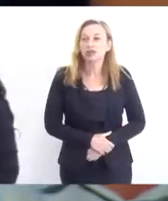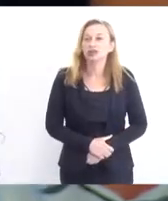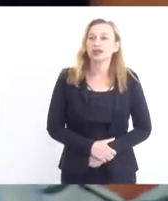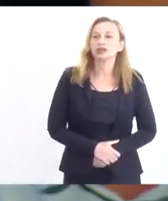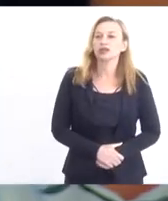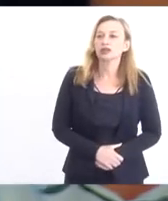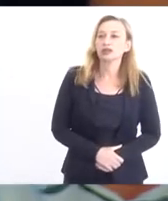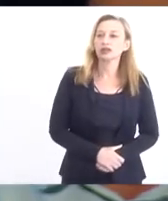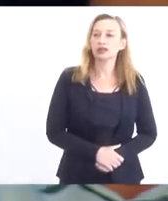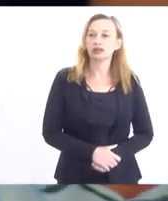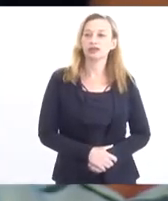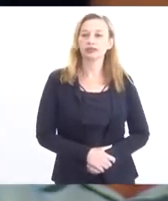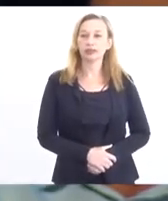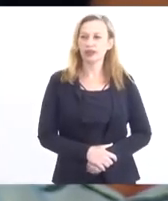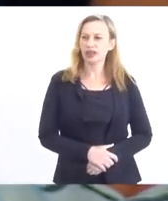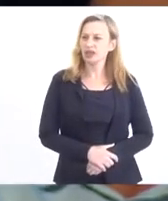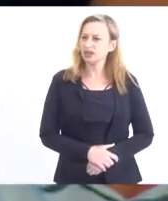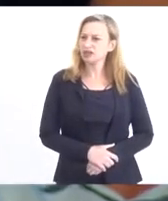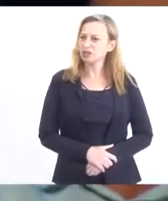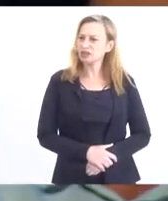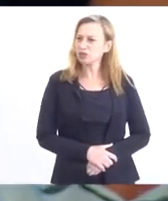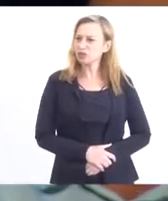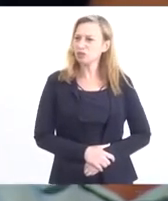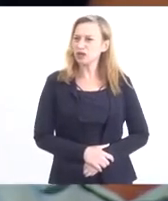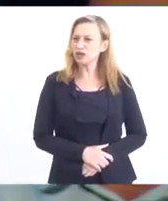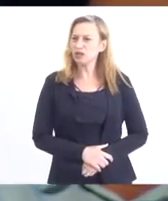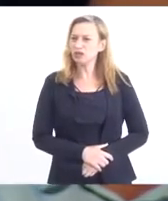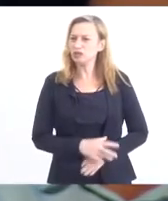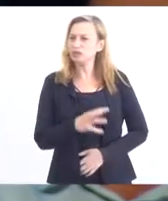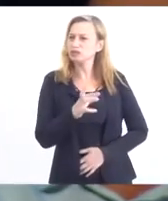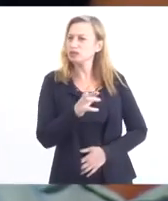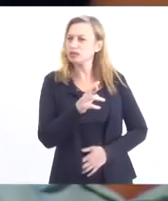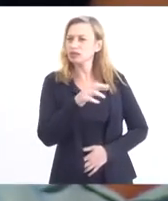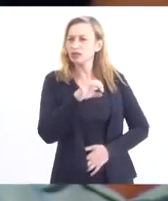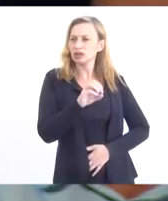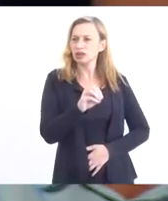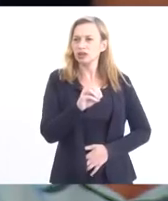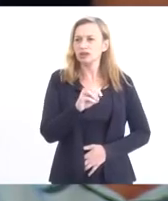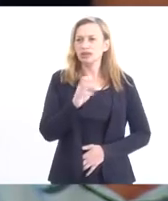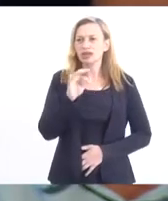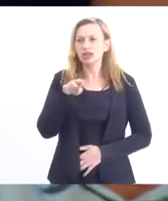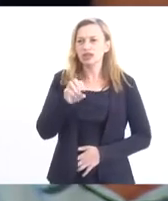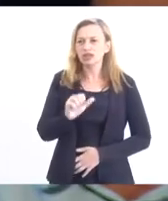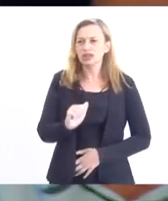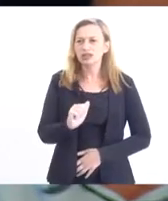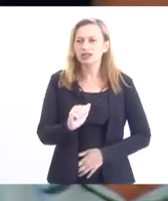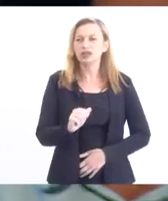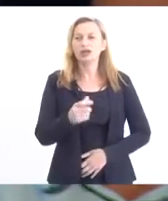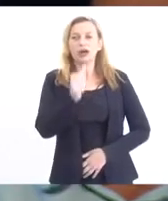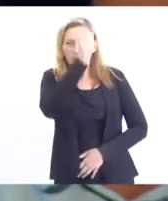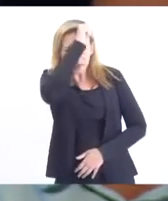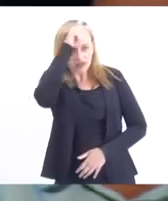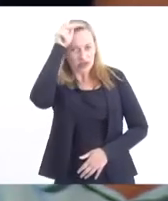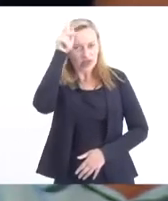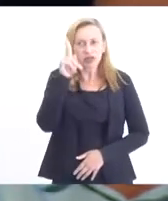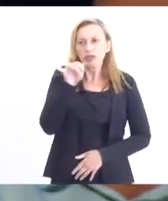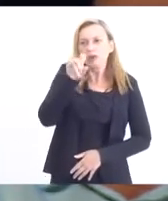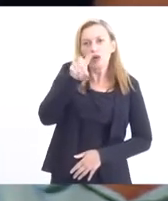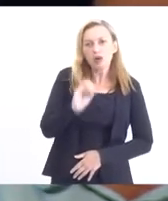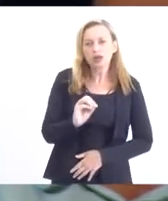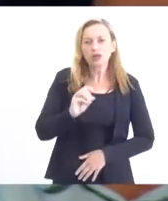o prefeito Zé Renato Padilha, hoje estou representando aqui o Zé Renato, o prefeito Paulinho, claro, todo